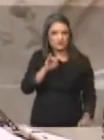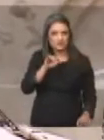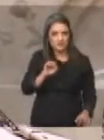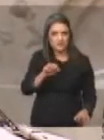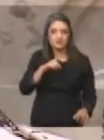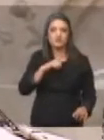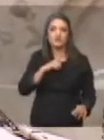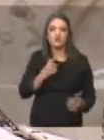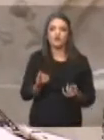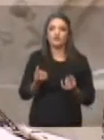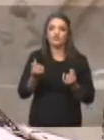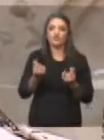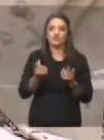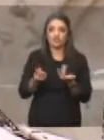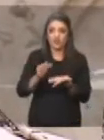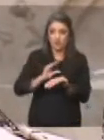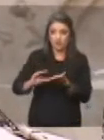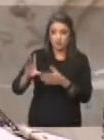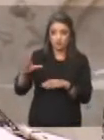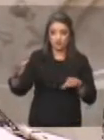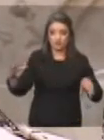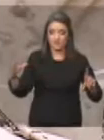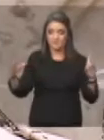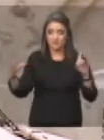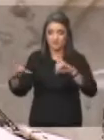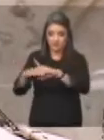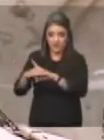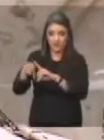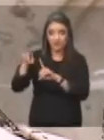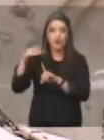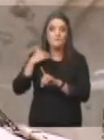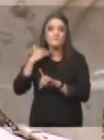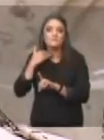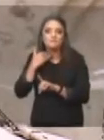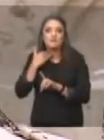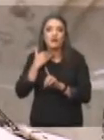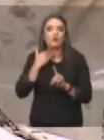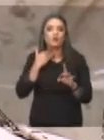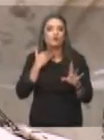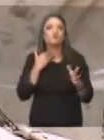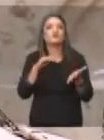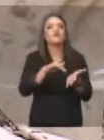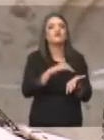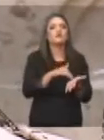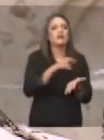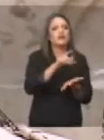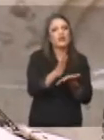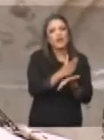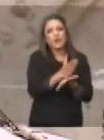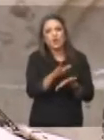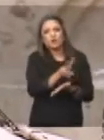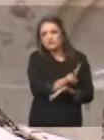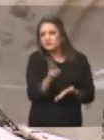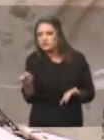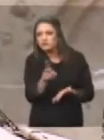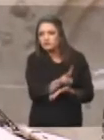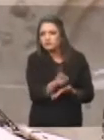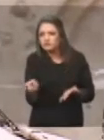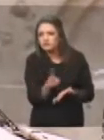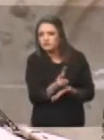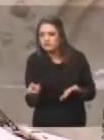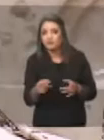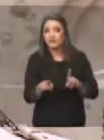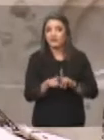recebeu dinheiro em sua conta corrente, transferido diretamente por algum desses secretários e também diversos